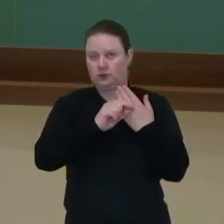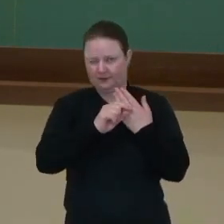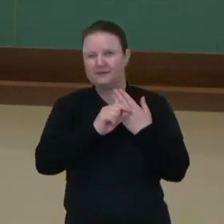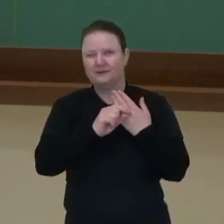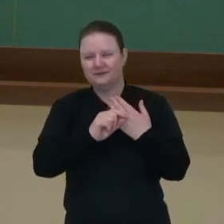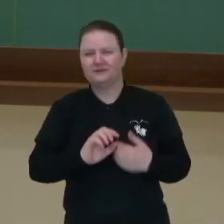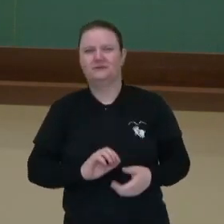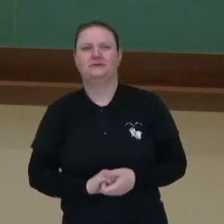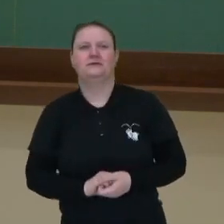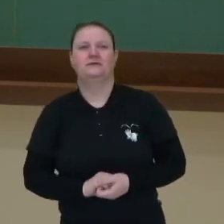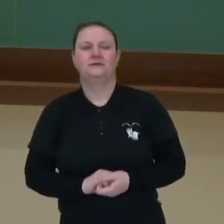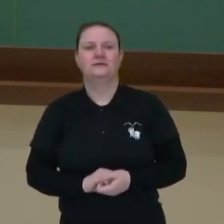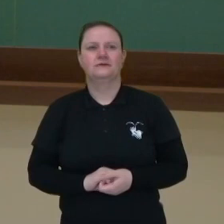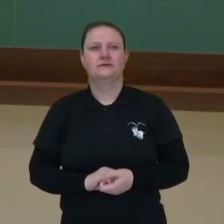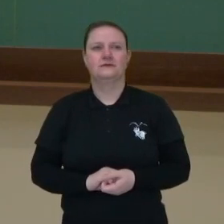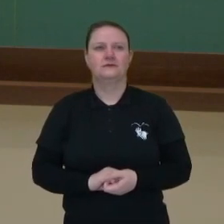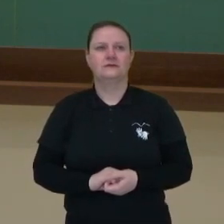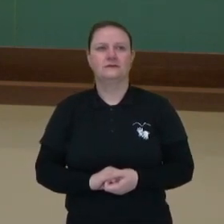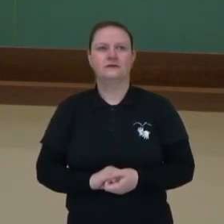Muito bem.